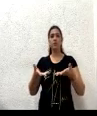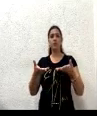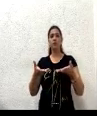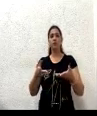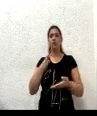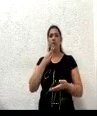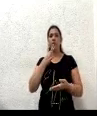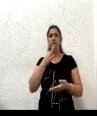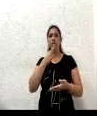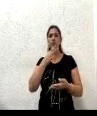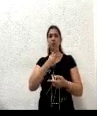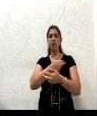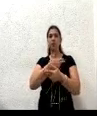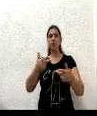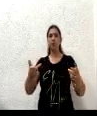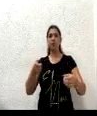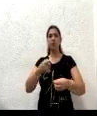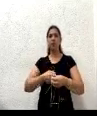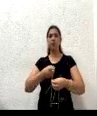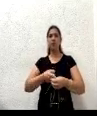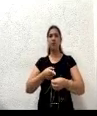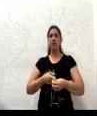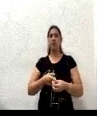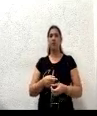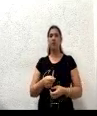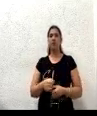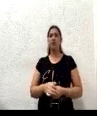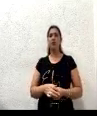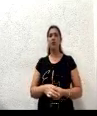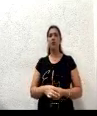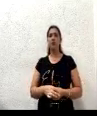conhecimento de coisas da cidade,